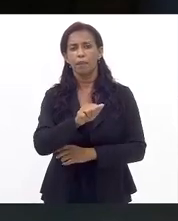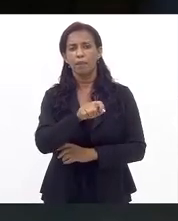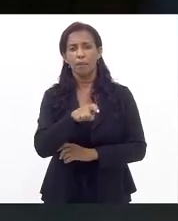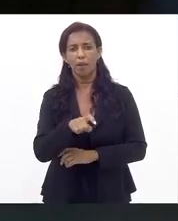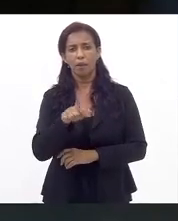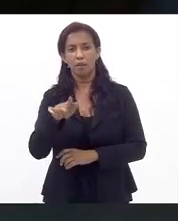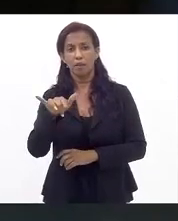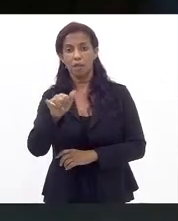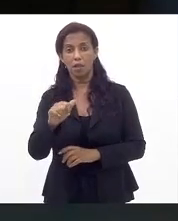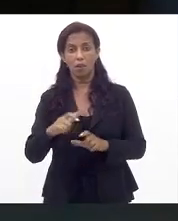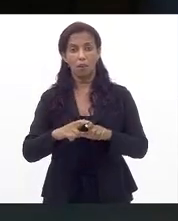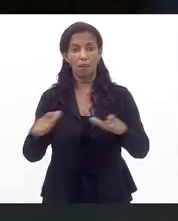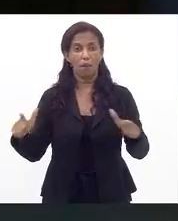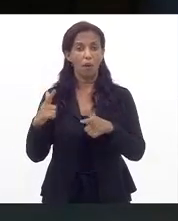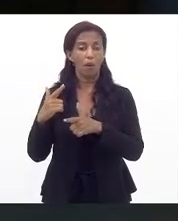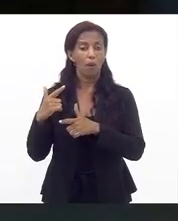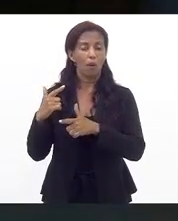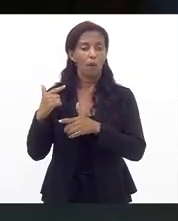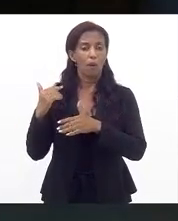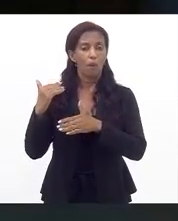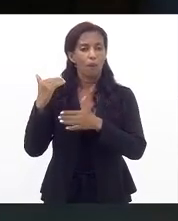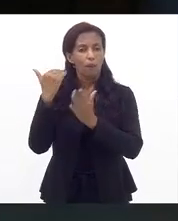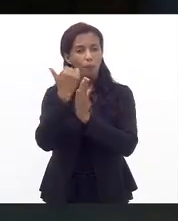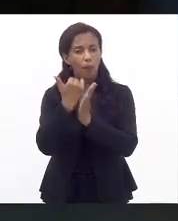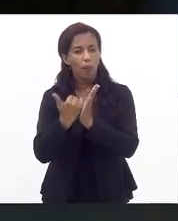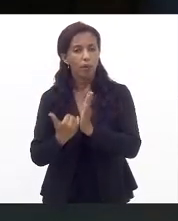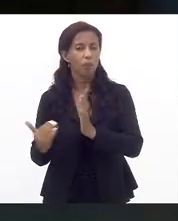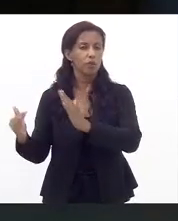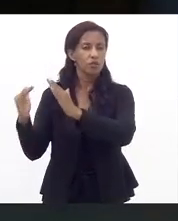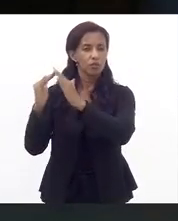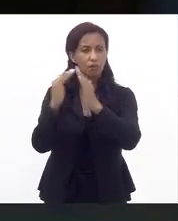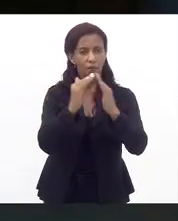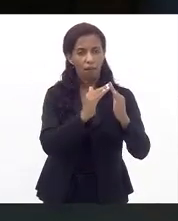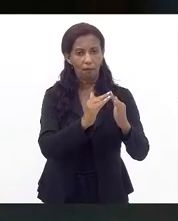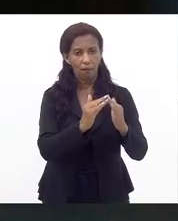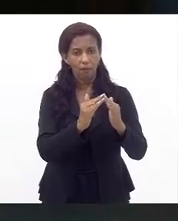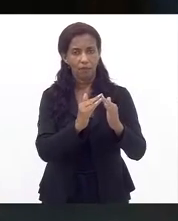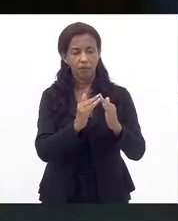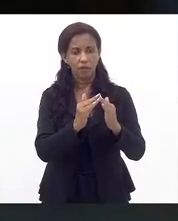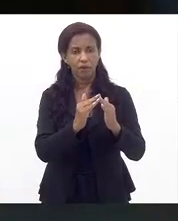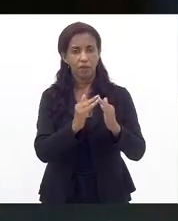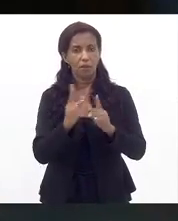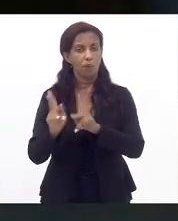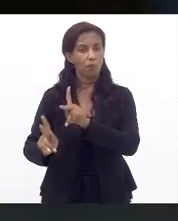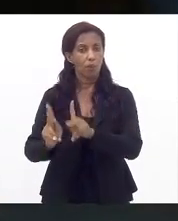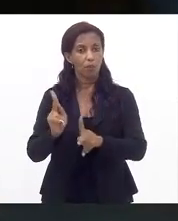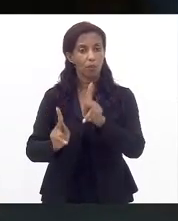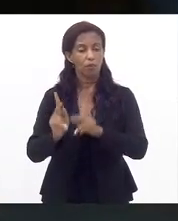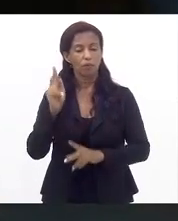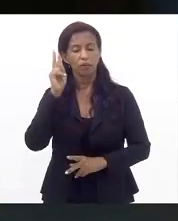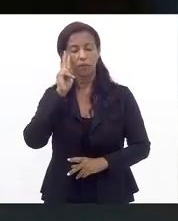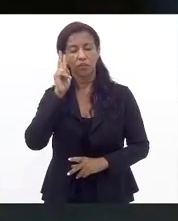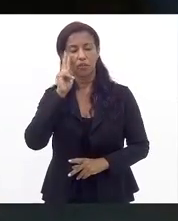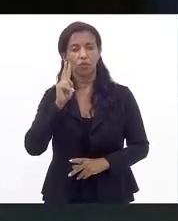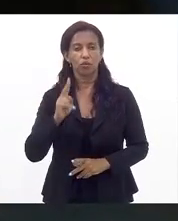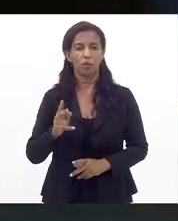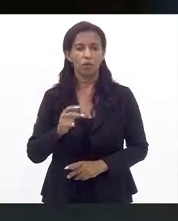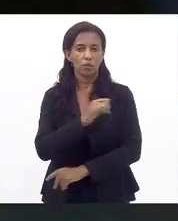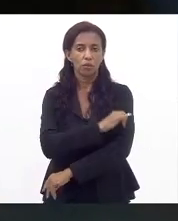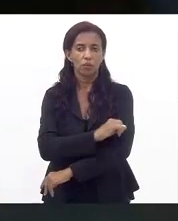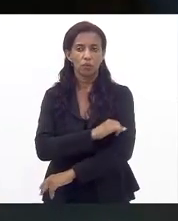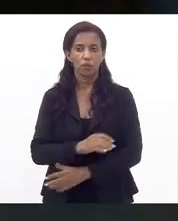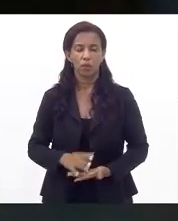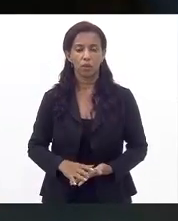divulgou o maior programa de construção de casas de habitação popular da história do Rio de